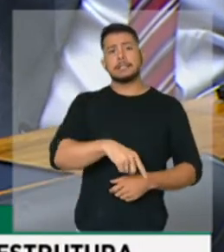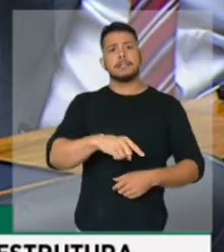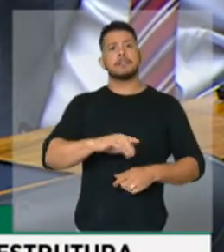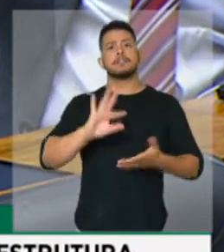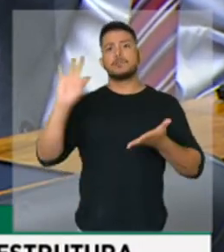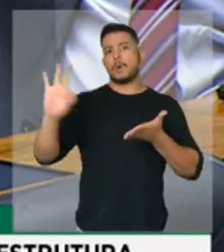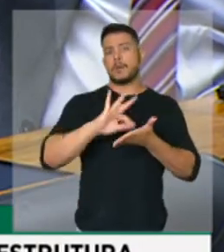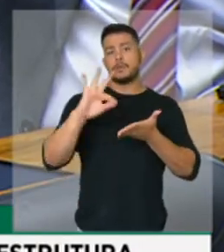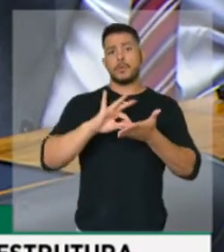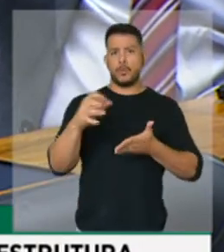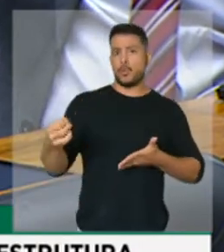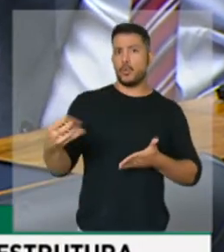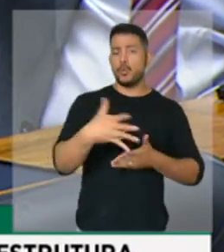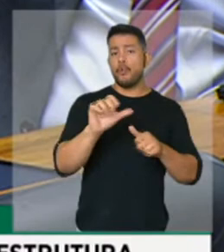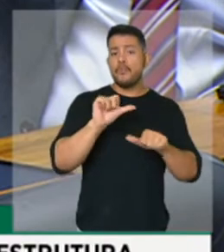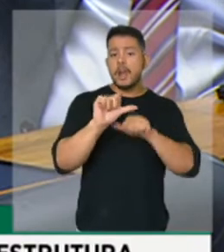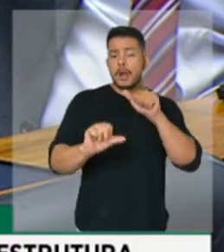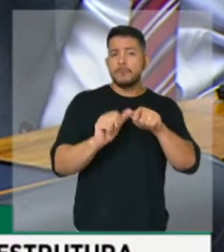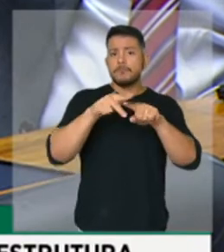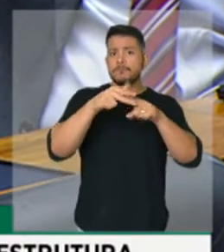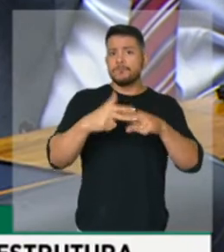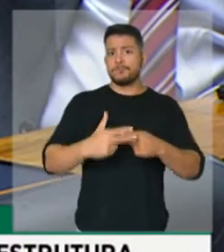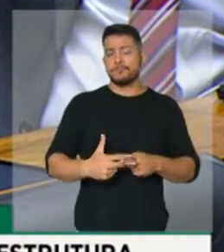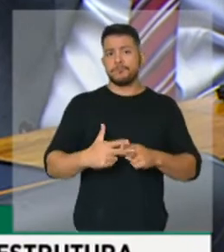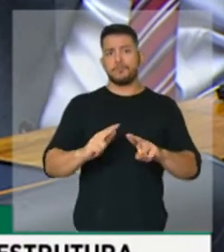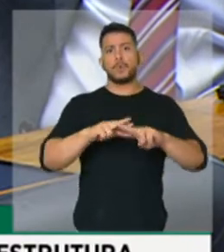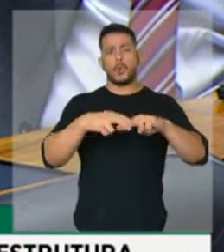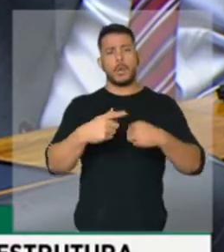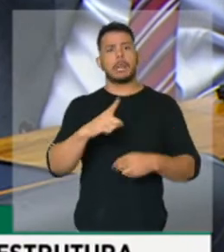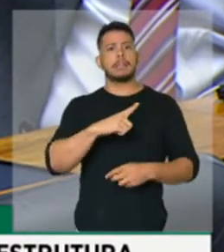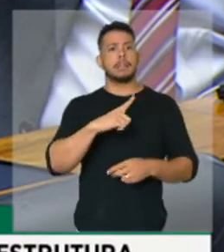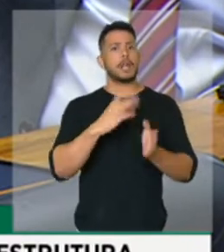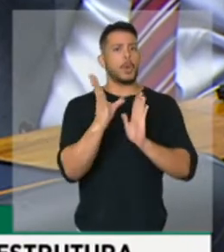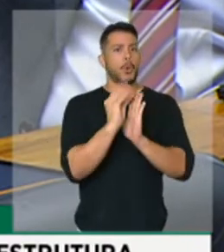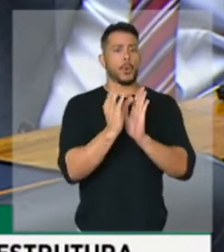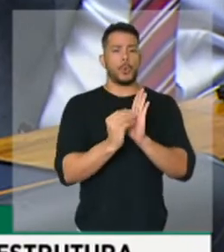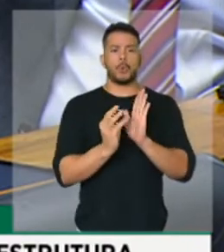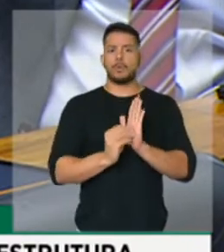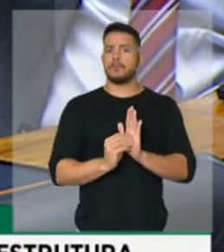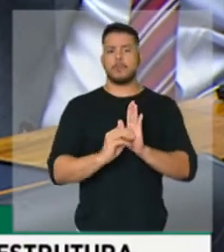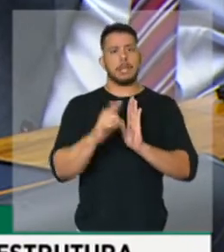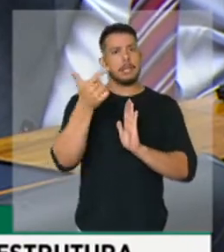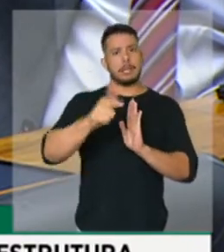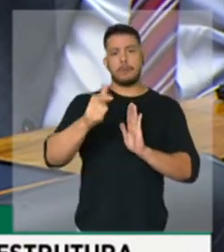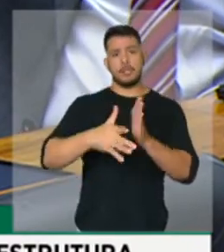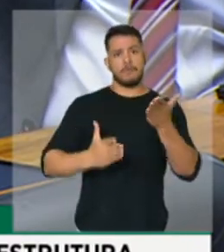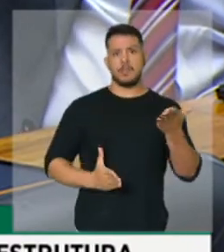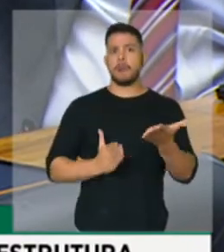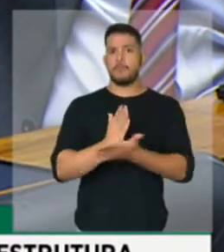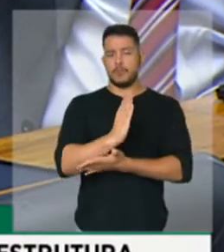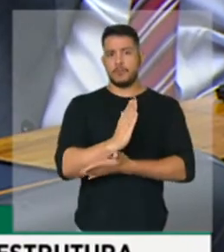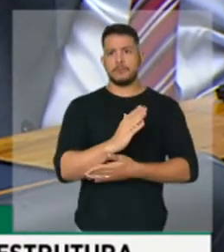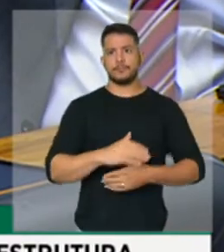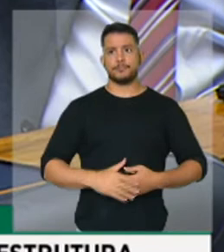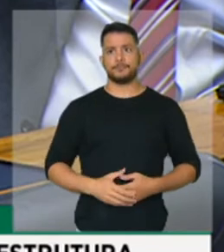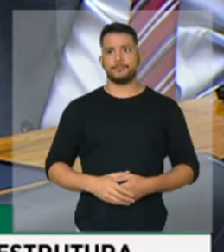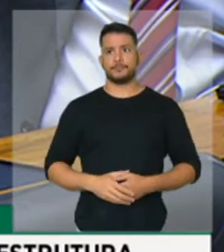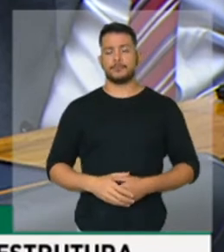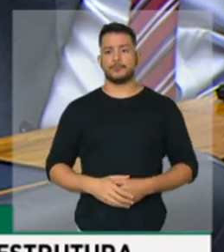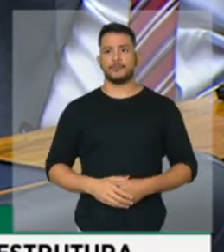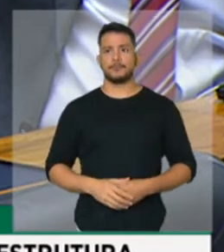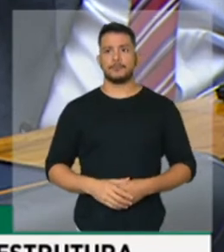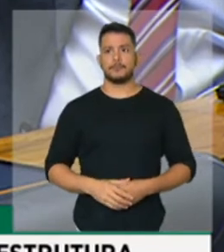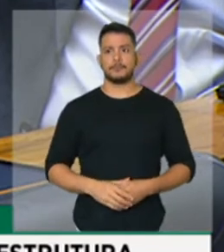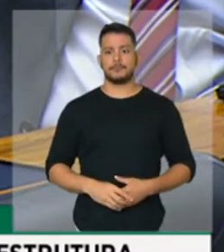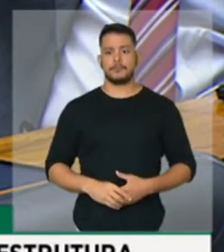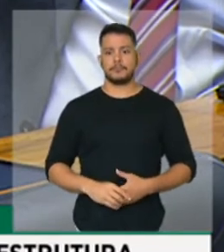da MPV 1031, por contemplar conteúdo normativo não aprovado pelos plenários do Congresso Nacional. Esta é a questão